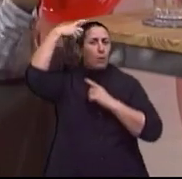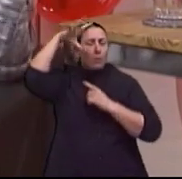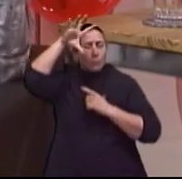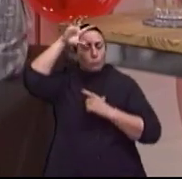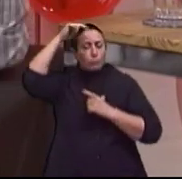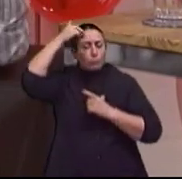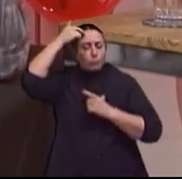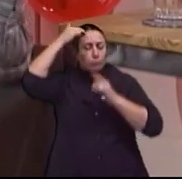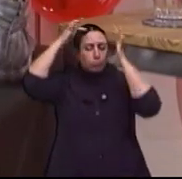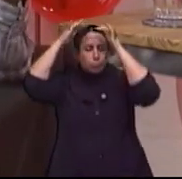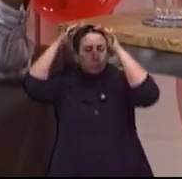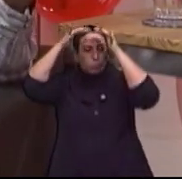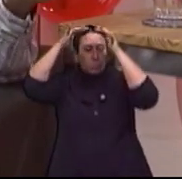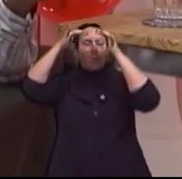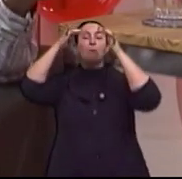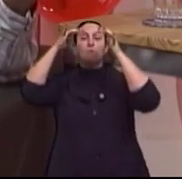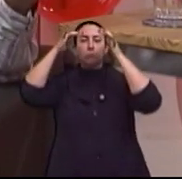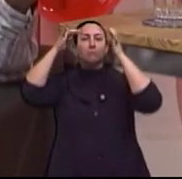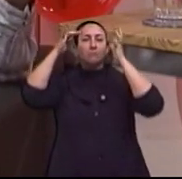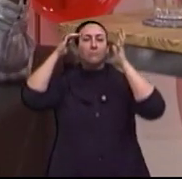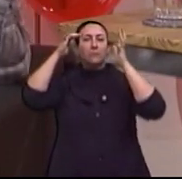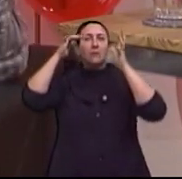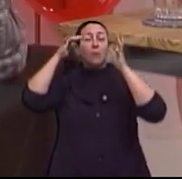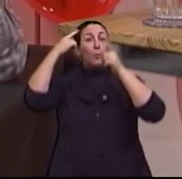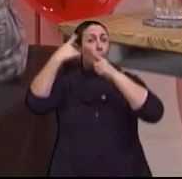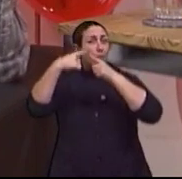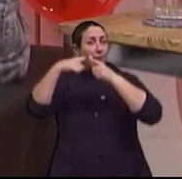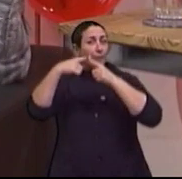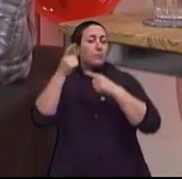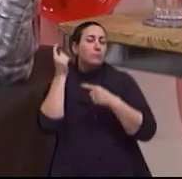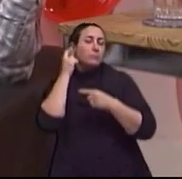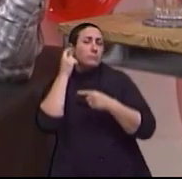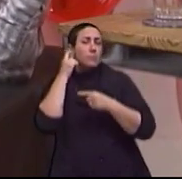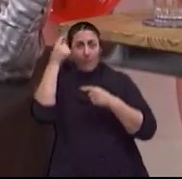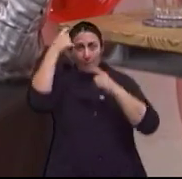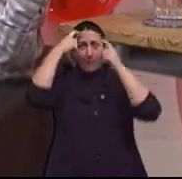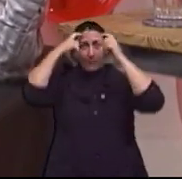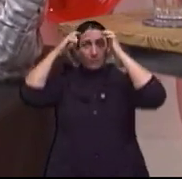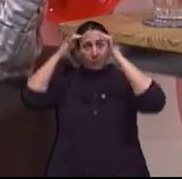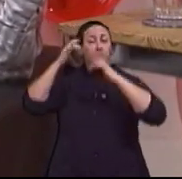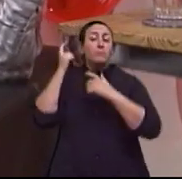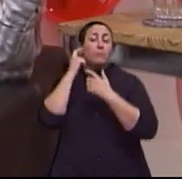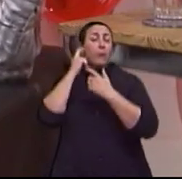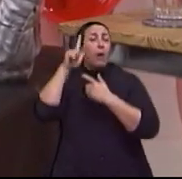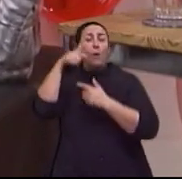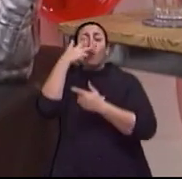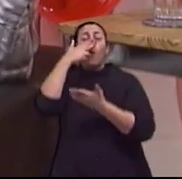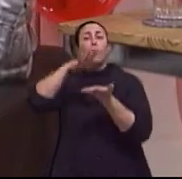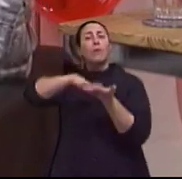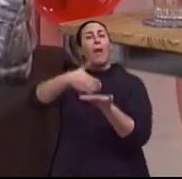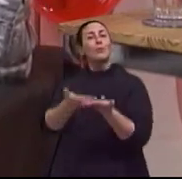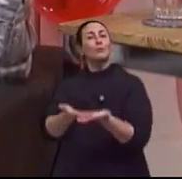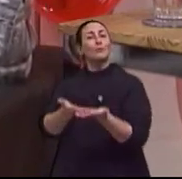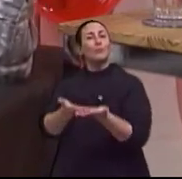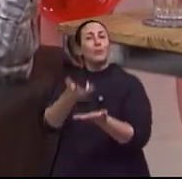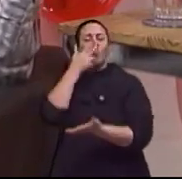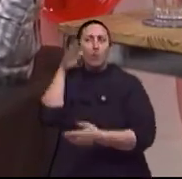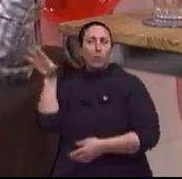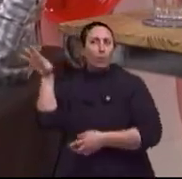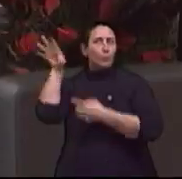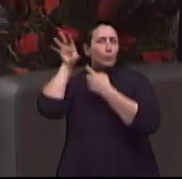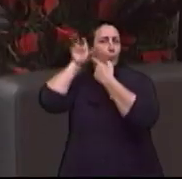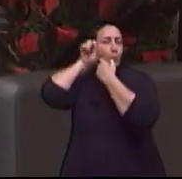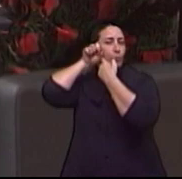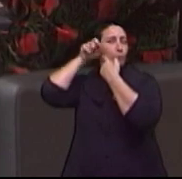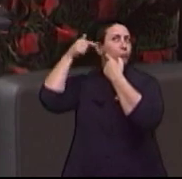Isabel é que a gente escuta é no cérebro o ouvido é como se fosse nosso tradutor né então o som é